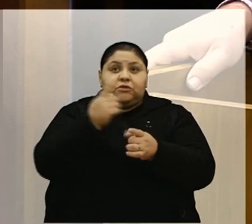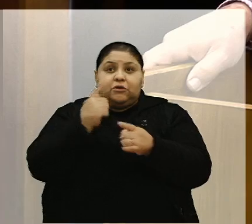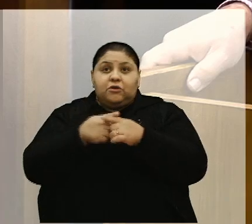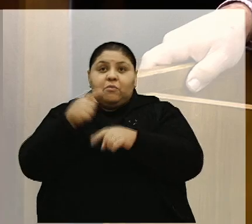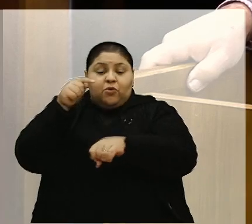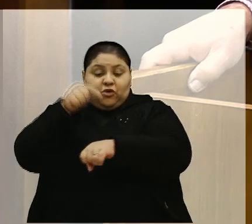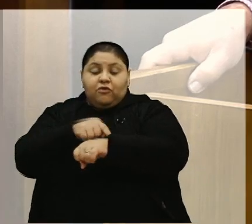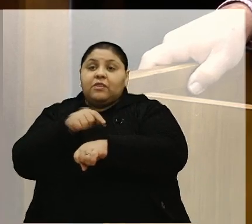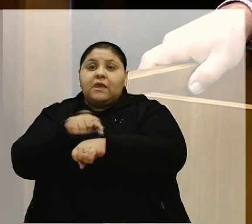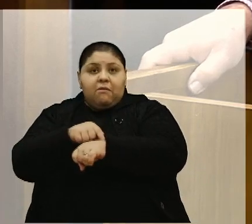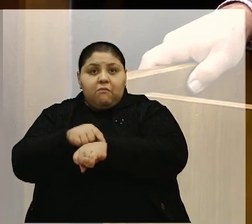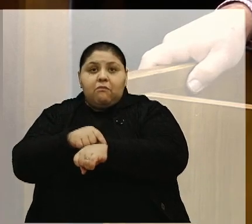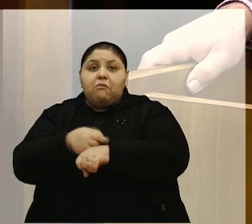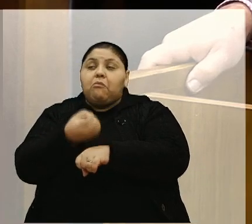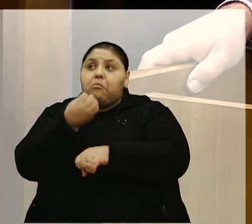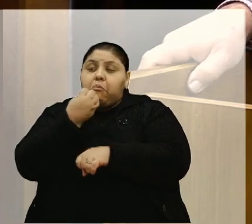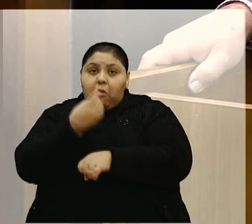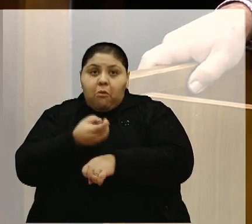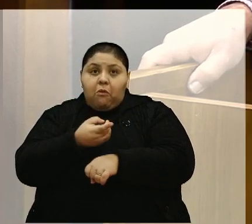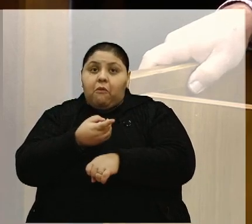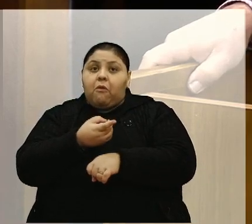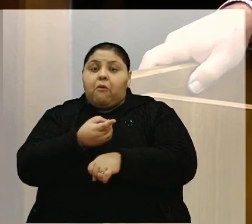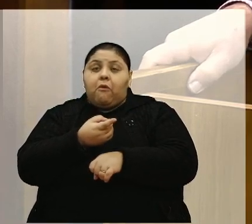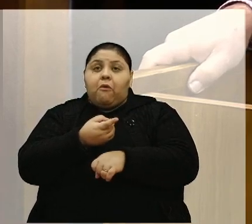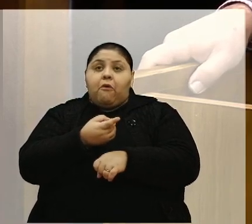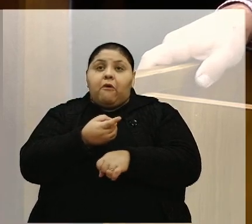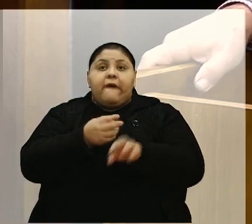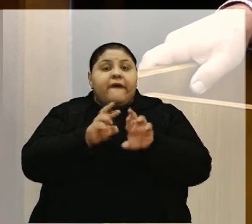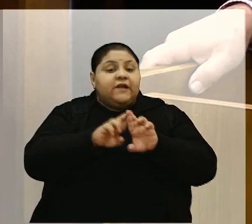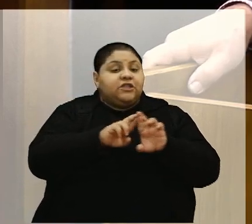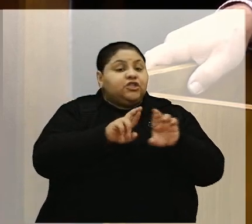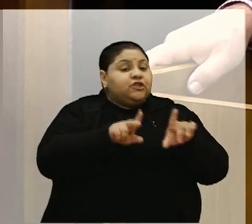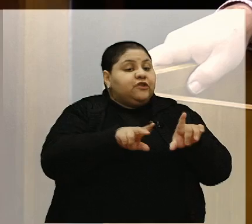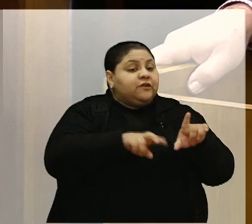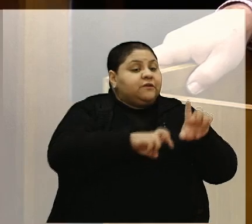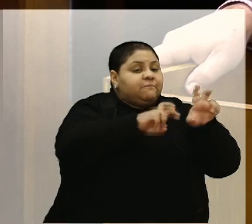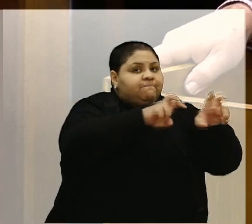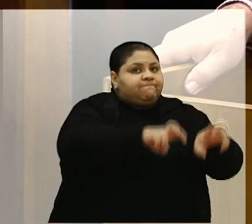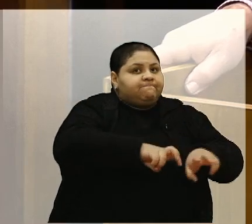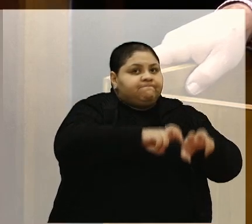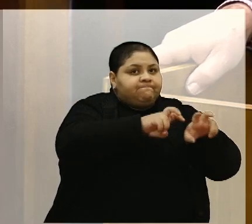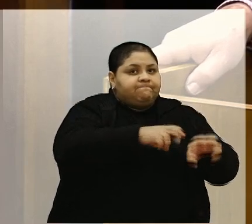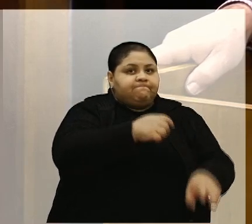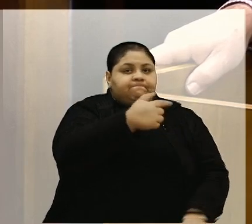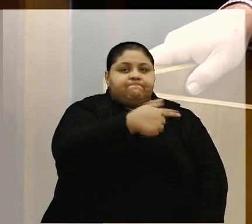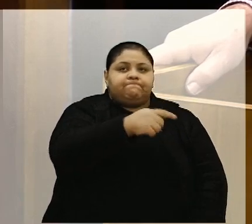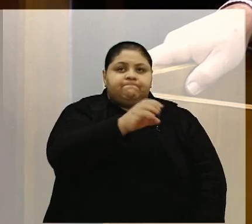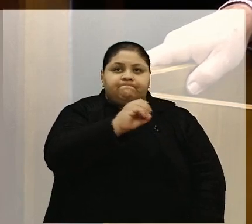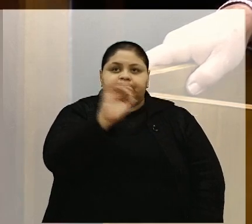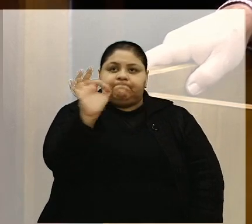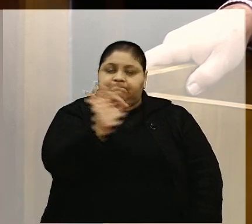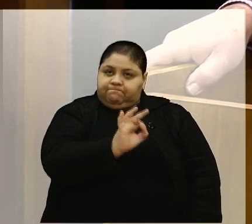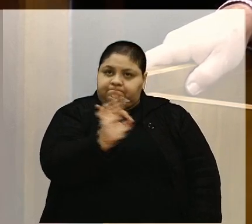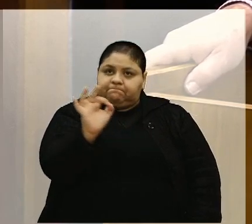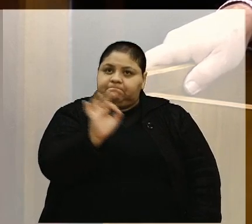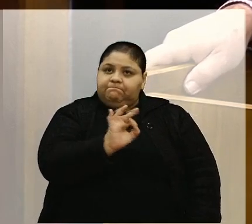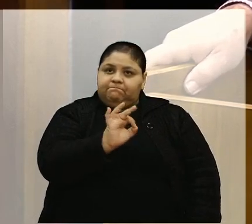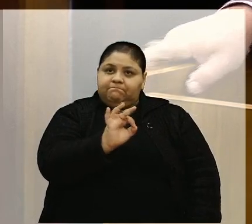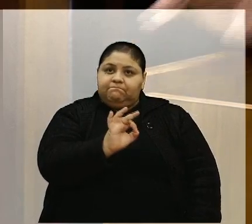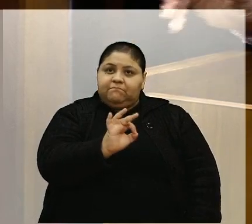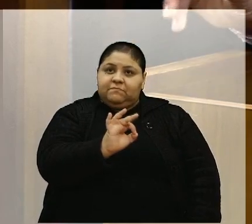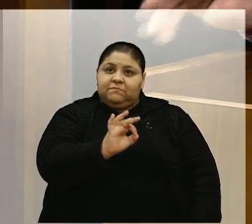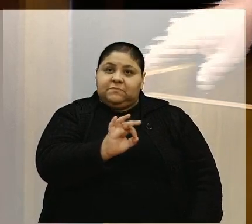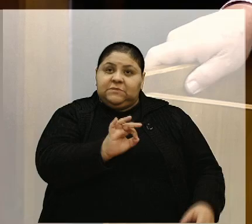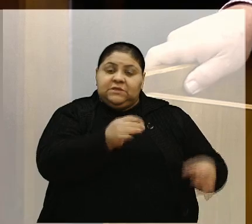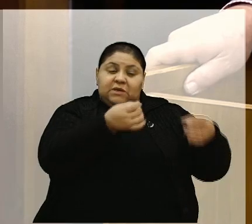colaborado. E ao contrário, a roçada, 70% estaria precária